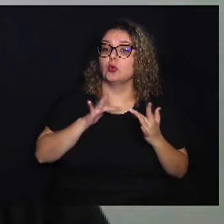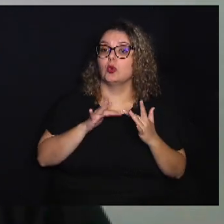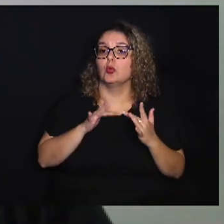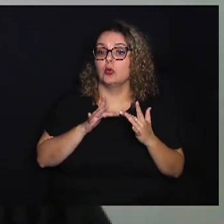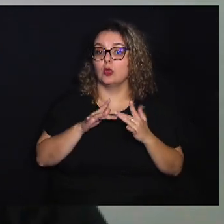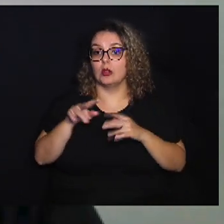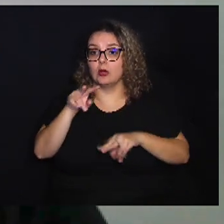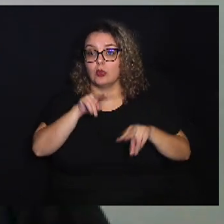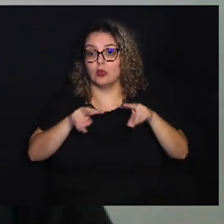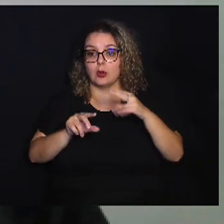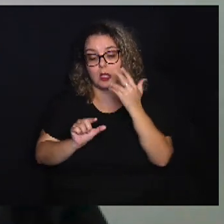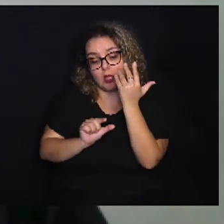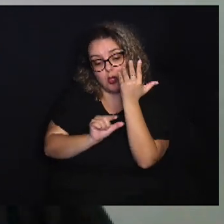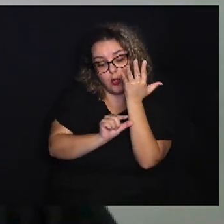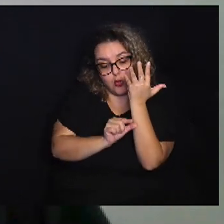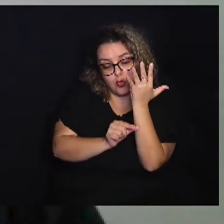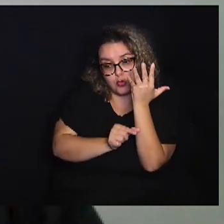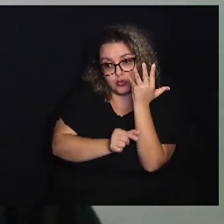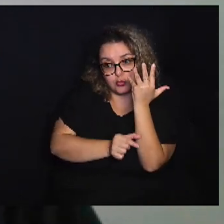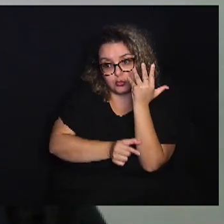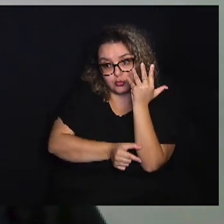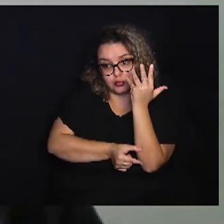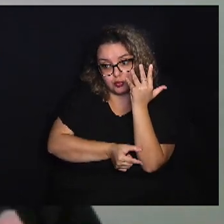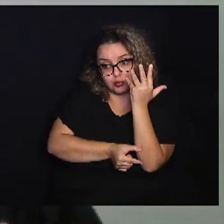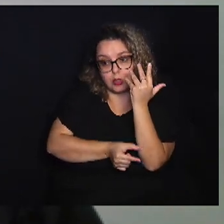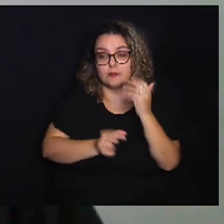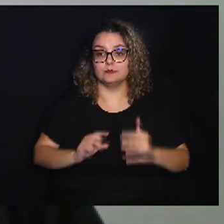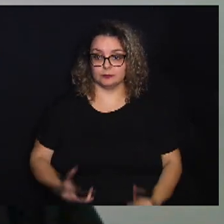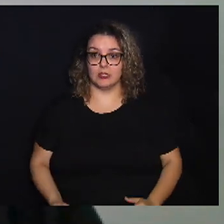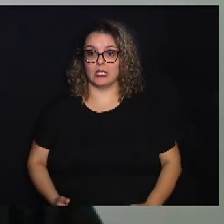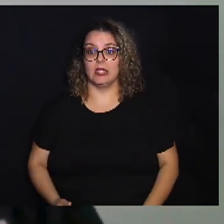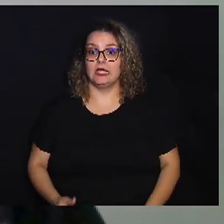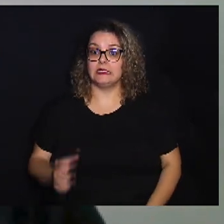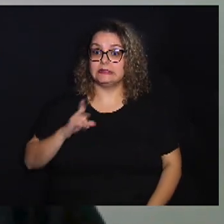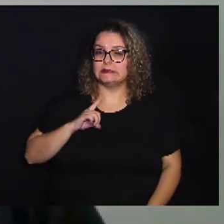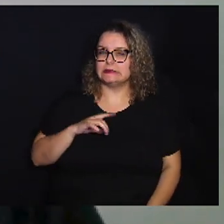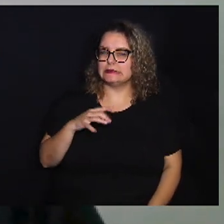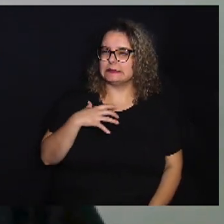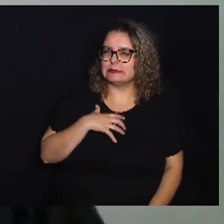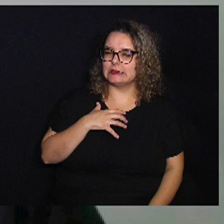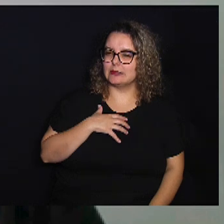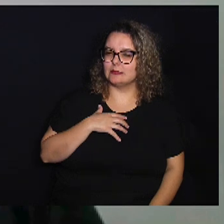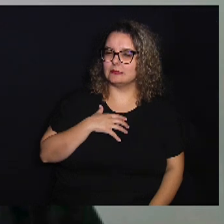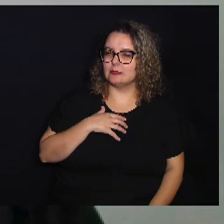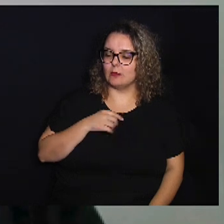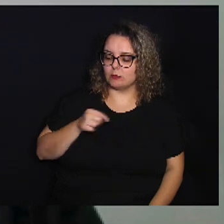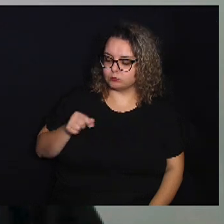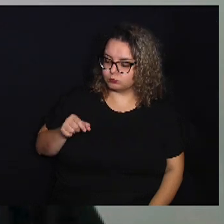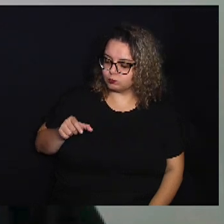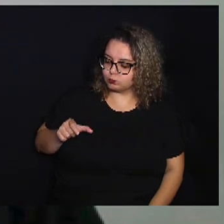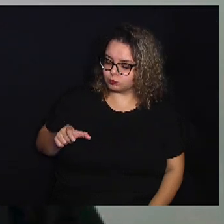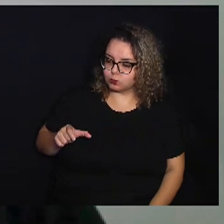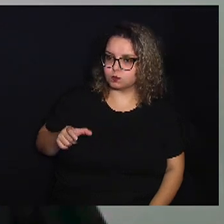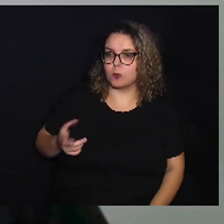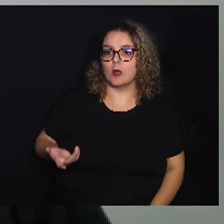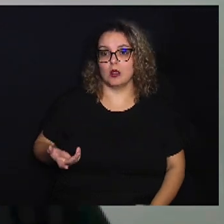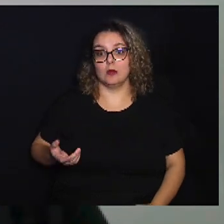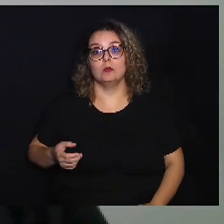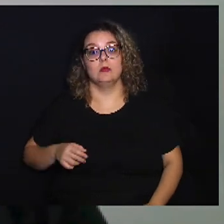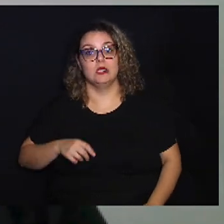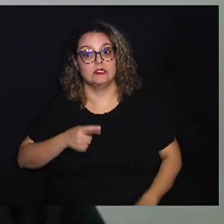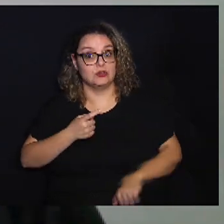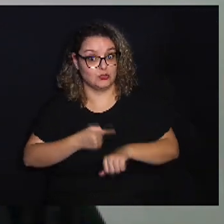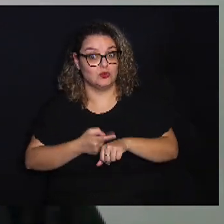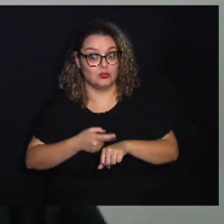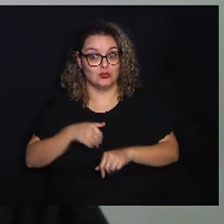visualmente com a casca, que a gente vê, né, essa casca, a gente tem essa sensação de ser uma casca espessa, né, a gente até brinca,